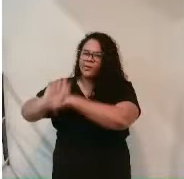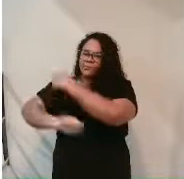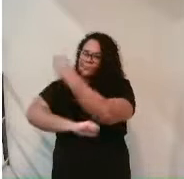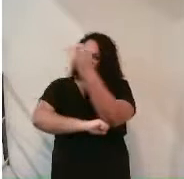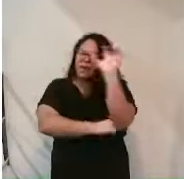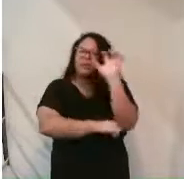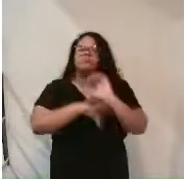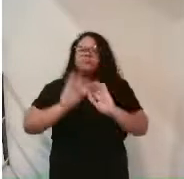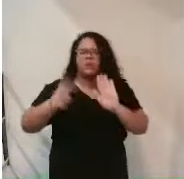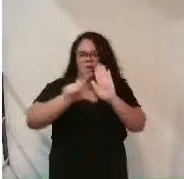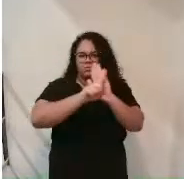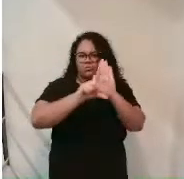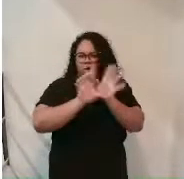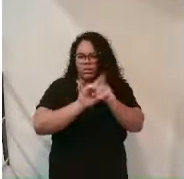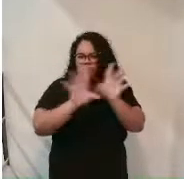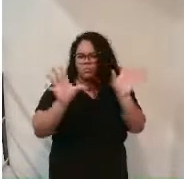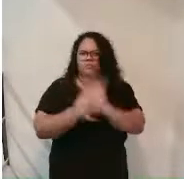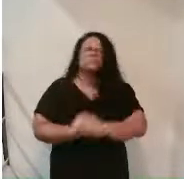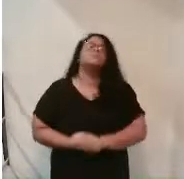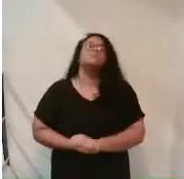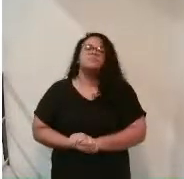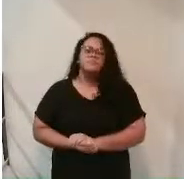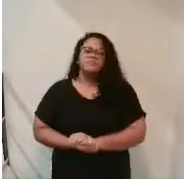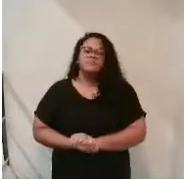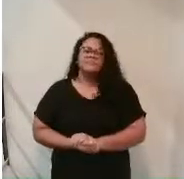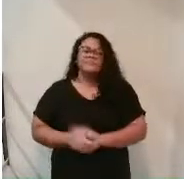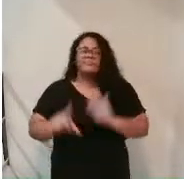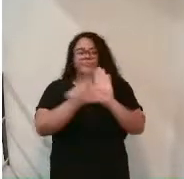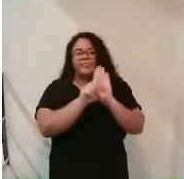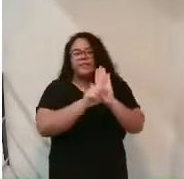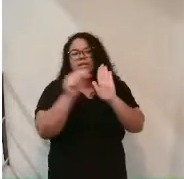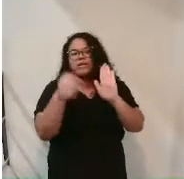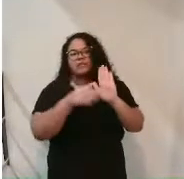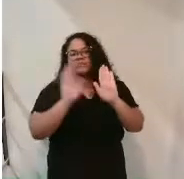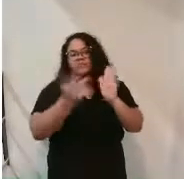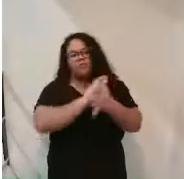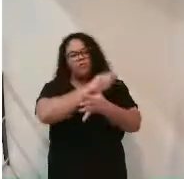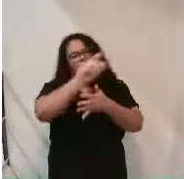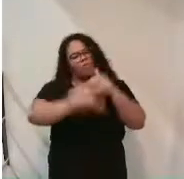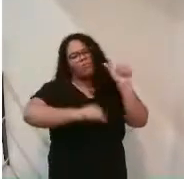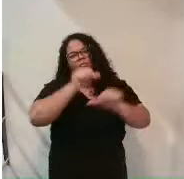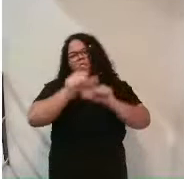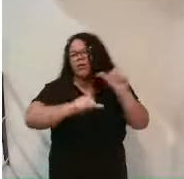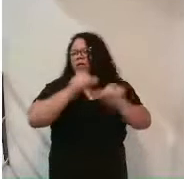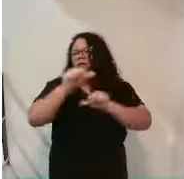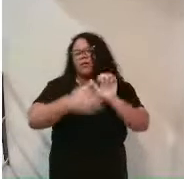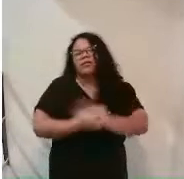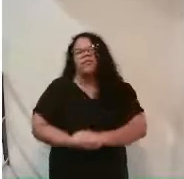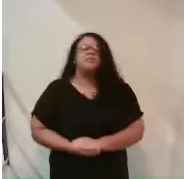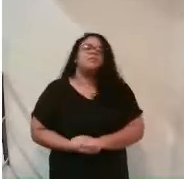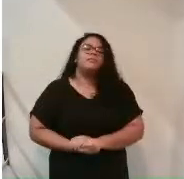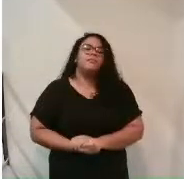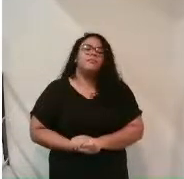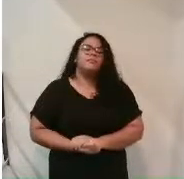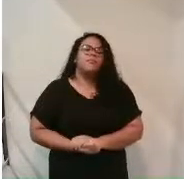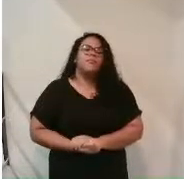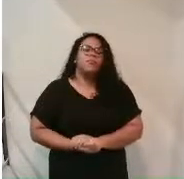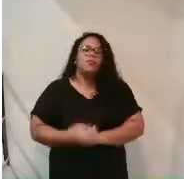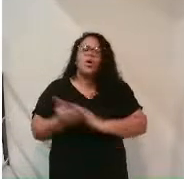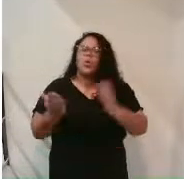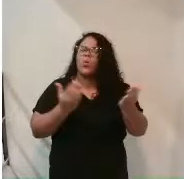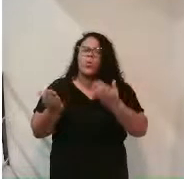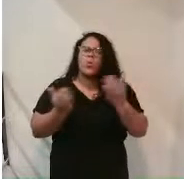2000. Já houve várias modificações em termos de quantitativo, diminuiu esse quantitativo